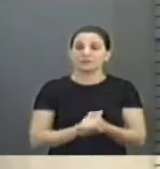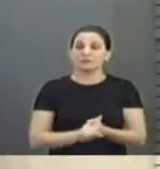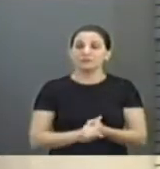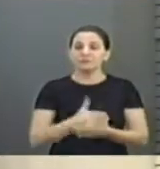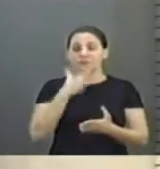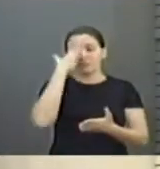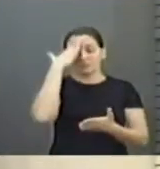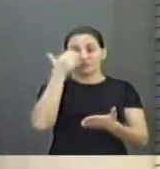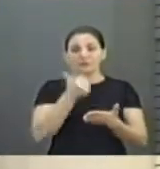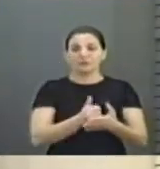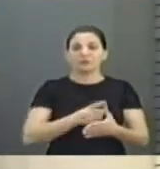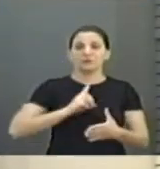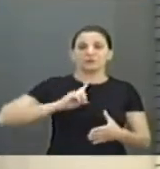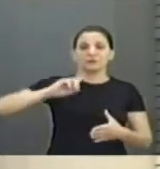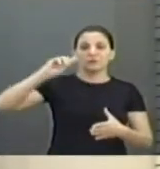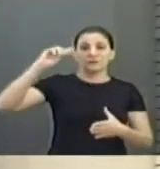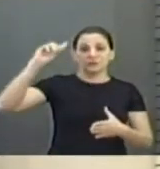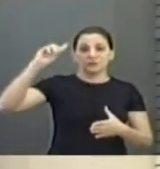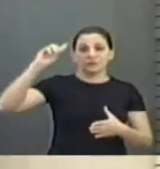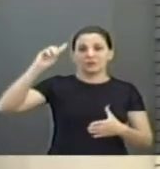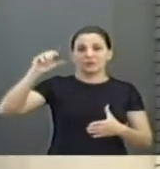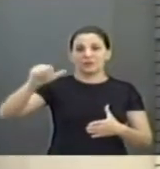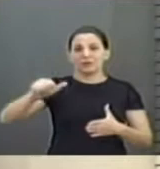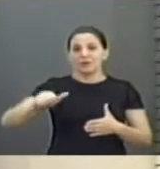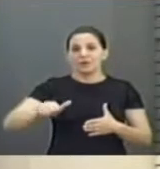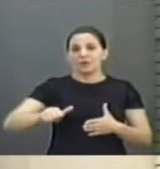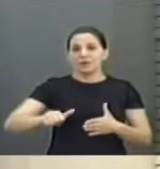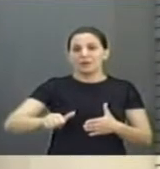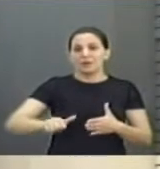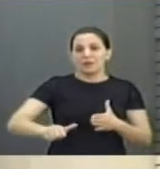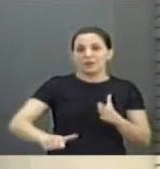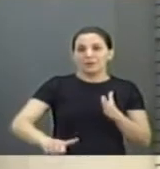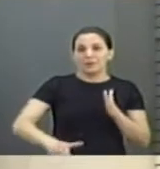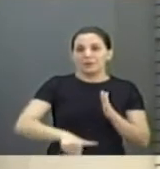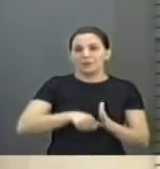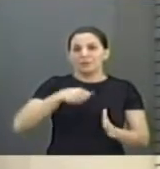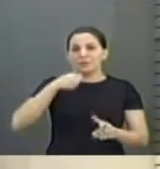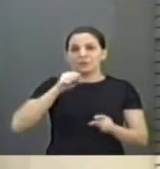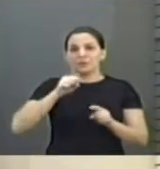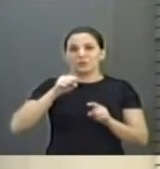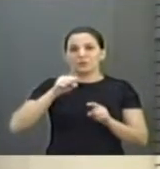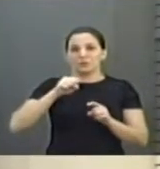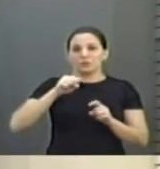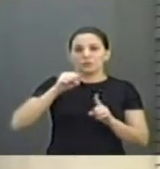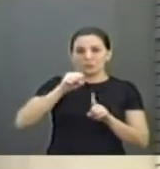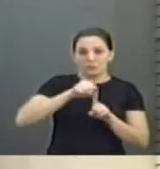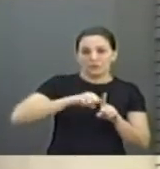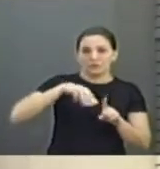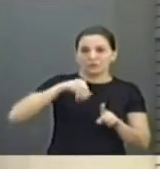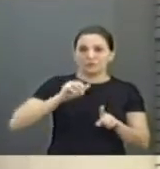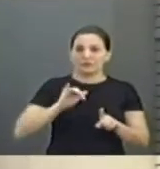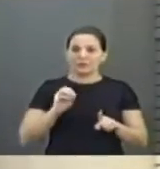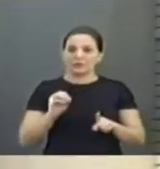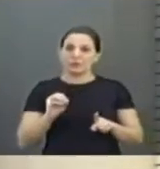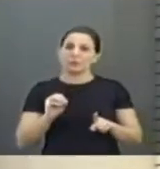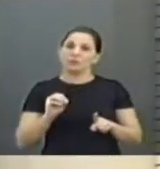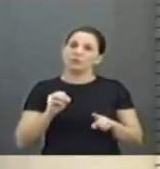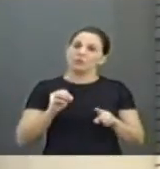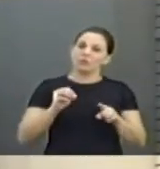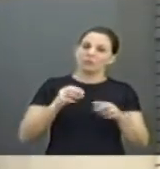Acredito que no dia 1º de maio, é óbvio, vão tentar também se tomar medidas